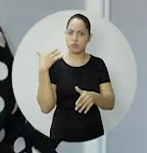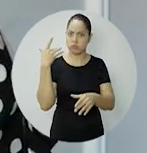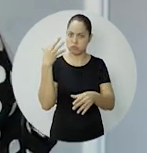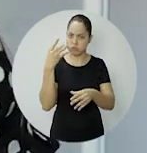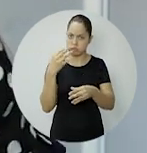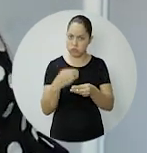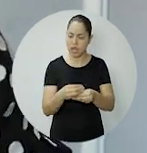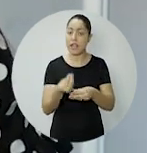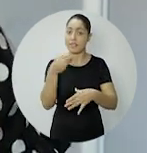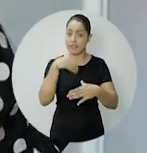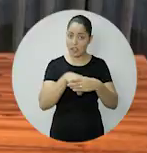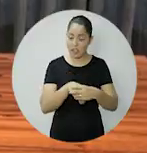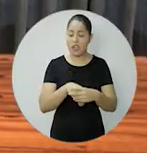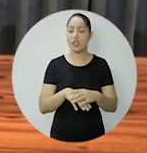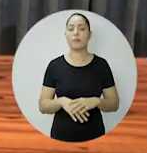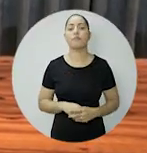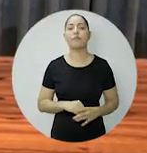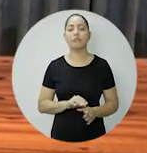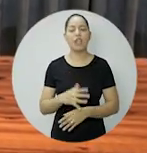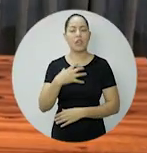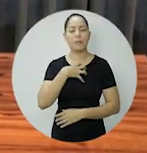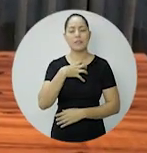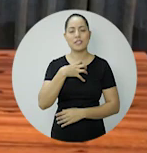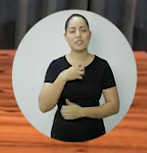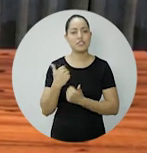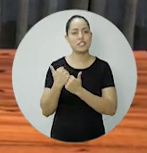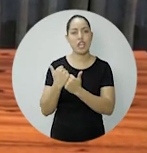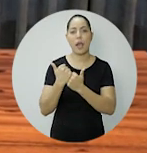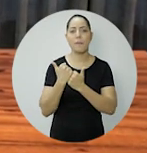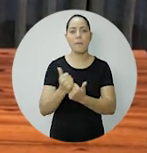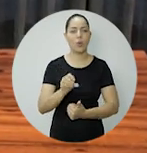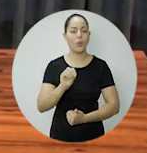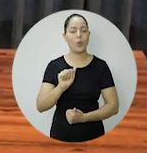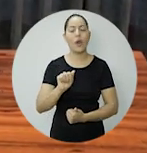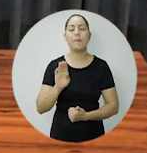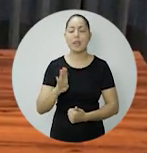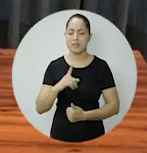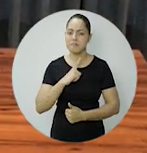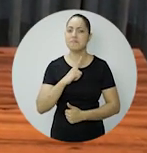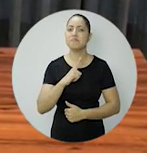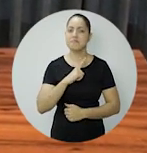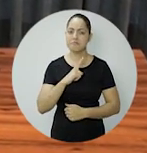provimento interno do tribunal. Eu me senti muito amparada pela ordem,